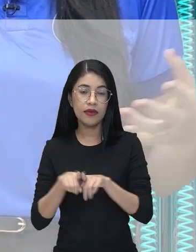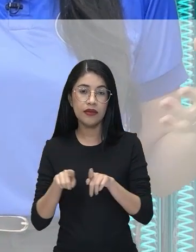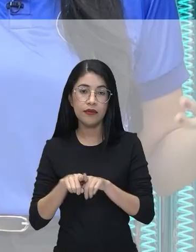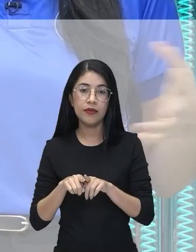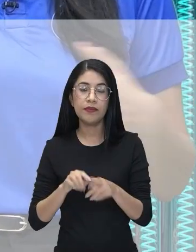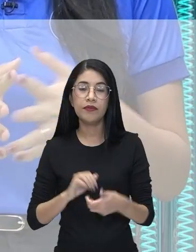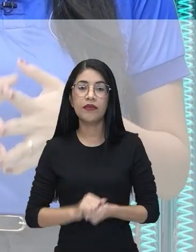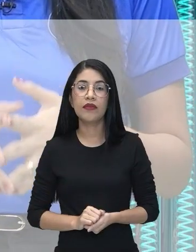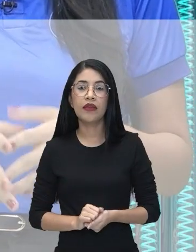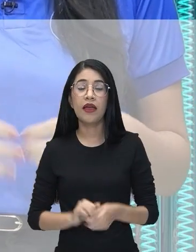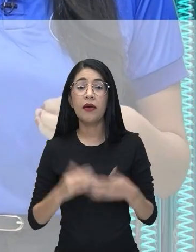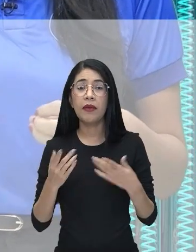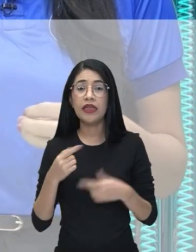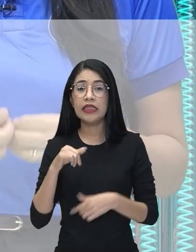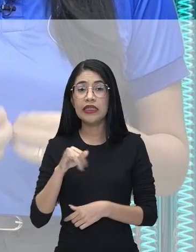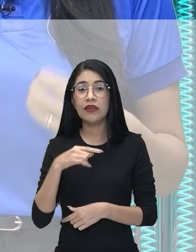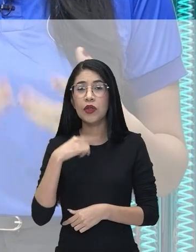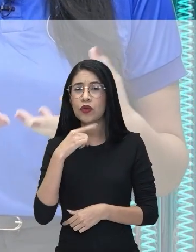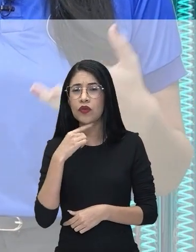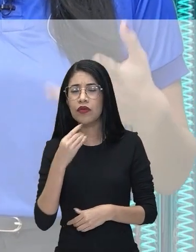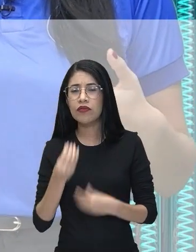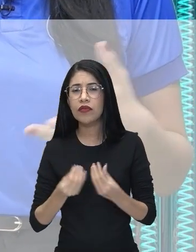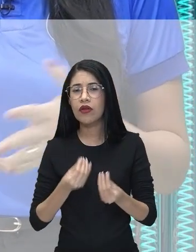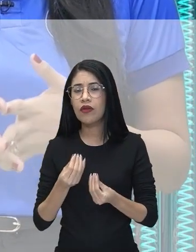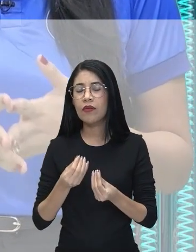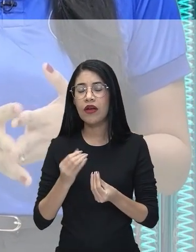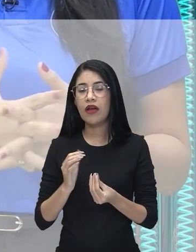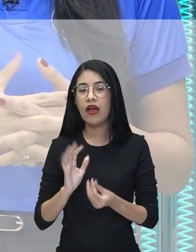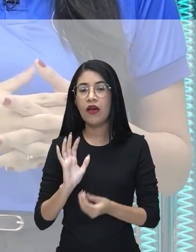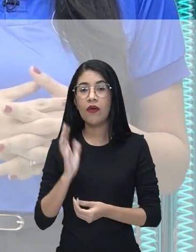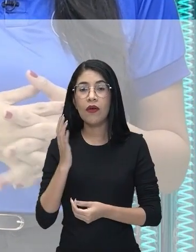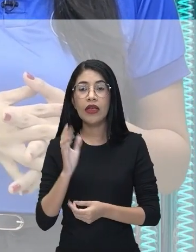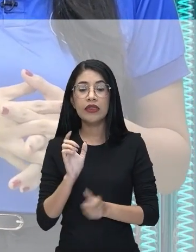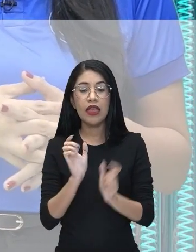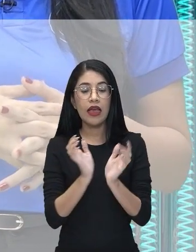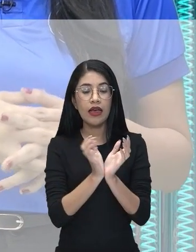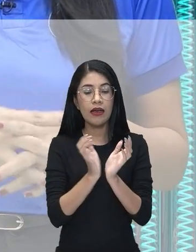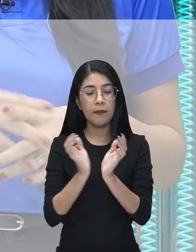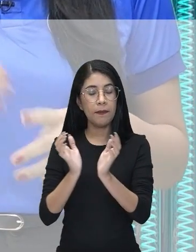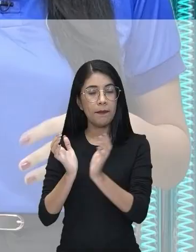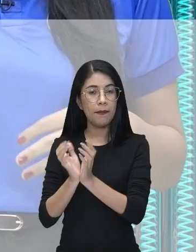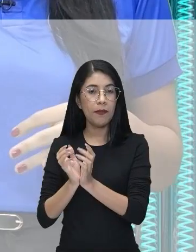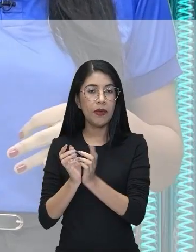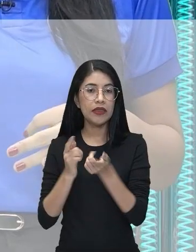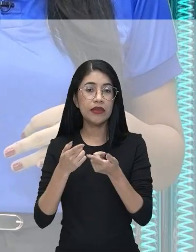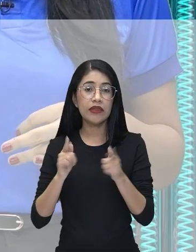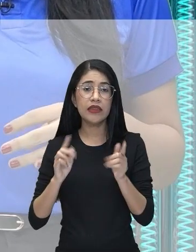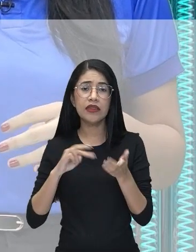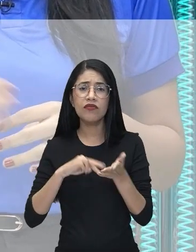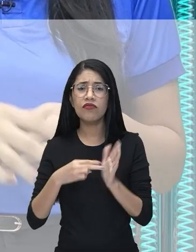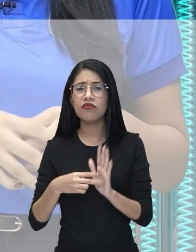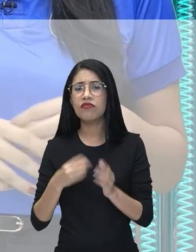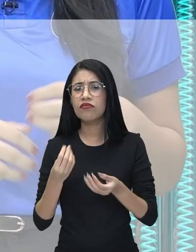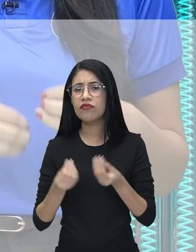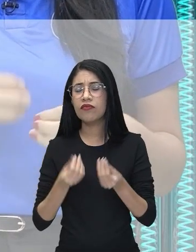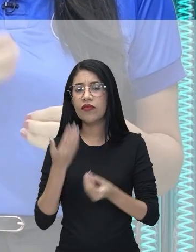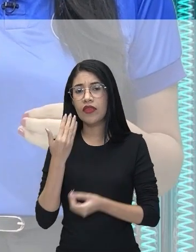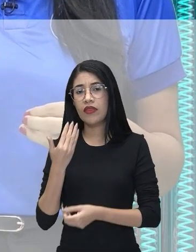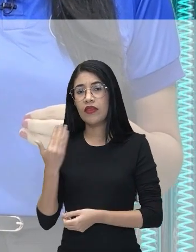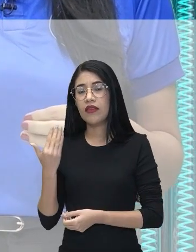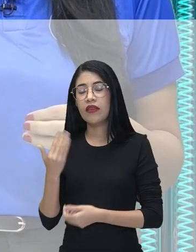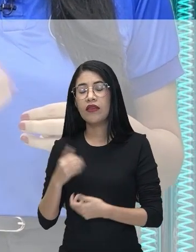aí, de repente, vocês têm dúvida, teacher, o que é uma classe gramatical? Vamos dar uma olhadinha nisso com calma para